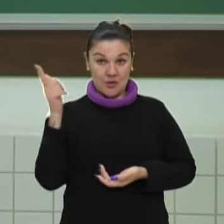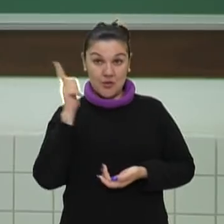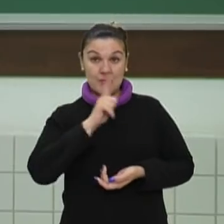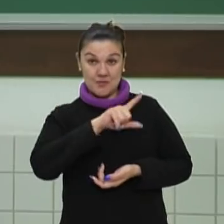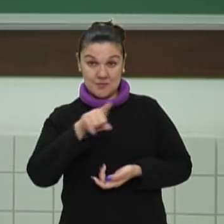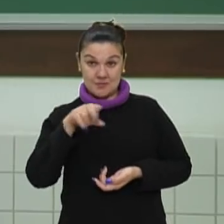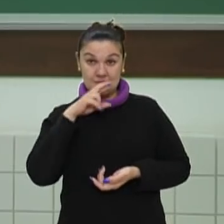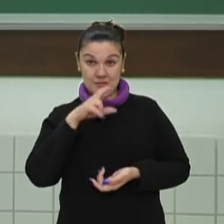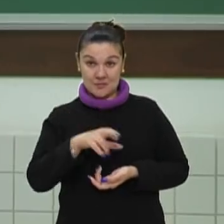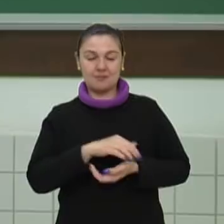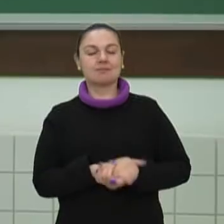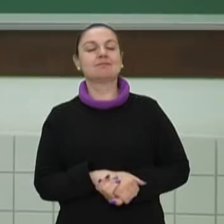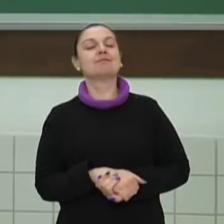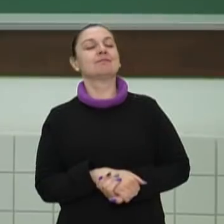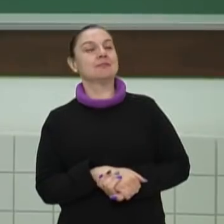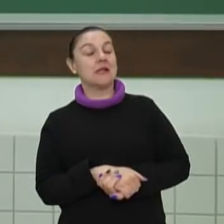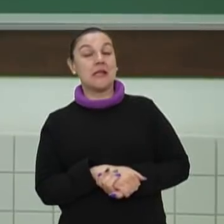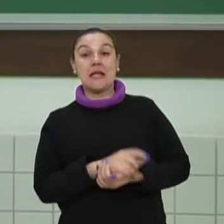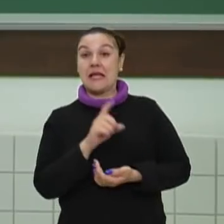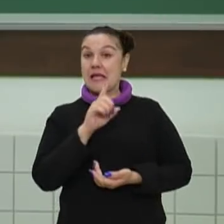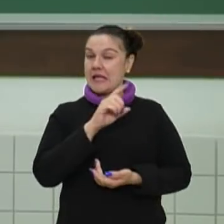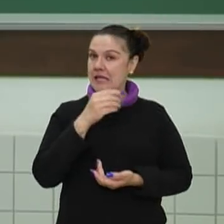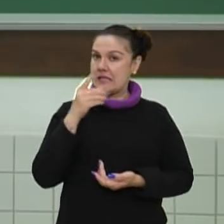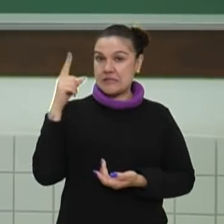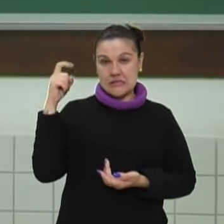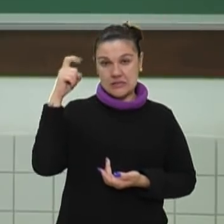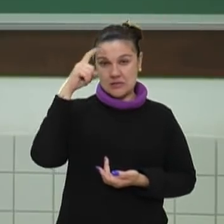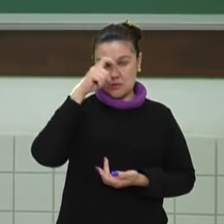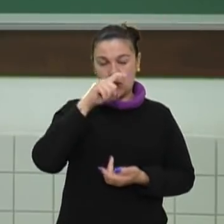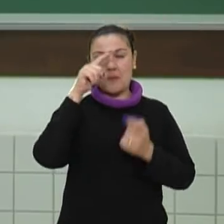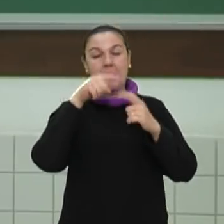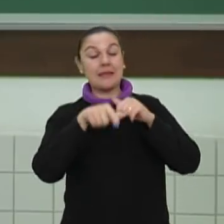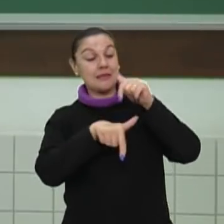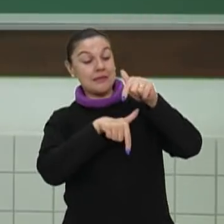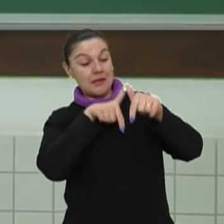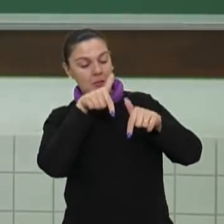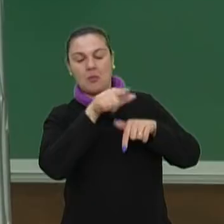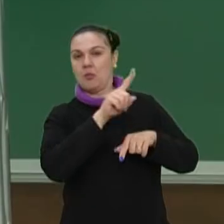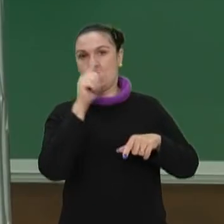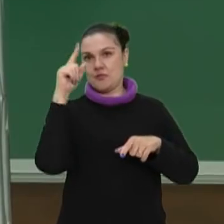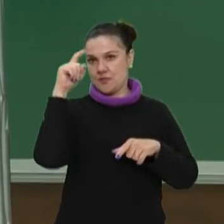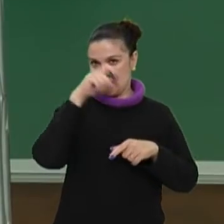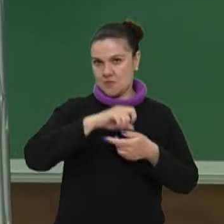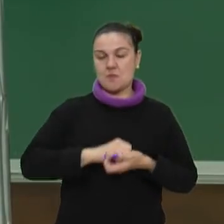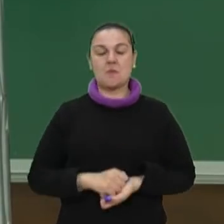Conseguiram resolver? Esse não é tão difícil assim, é um pouco trabalhoso. Vamos lá.